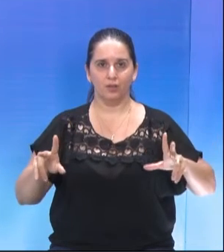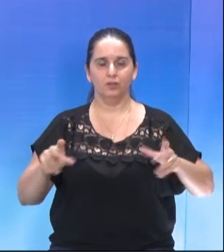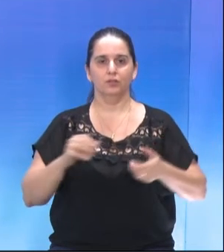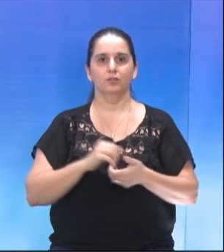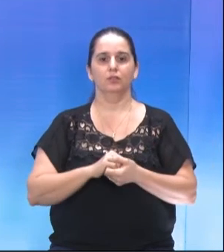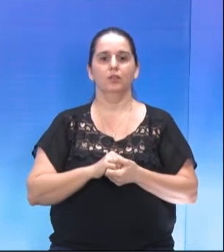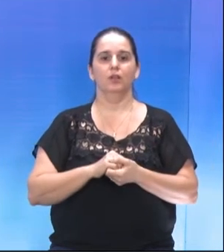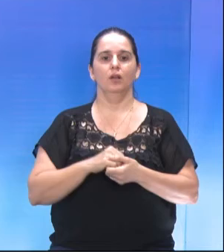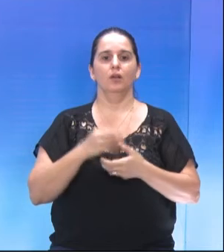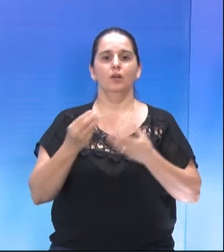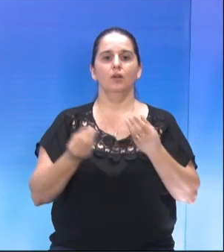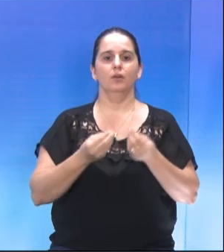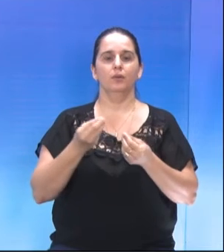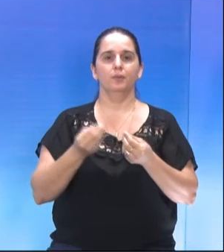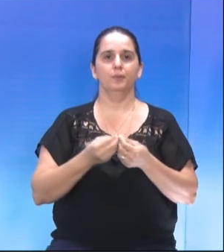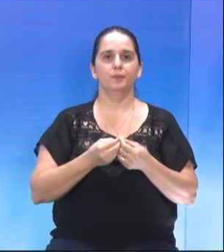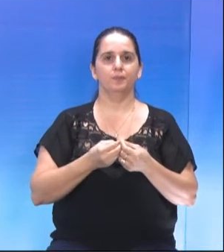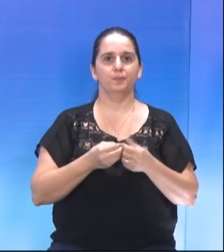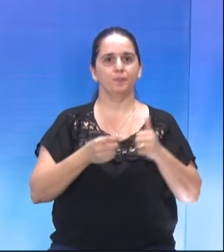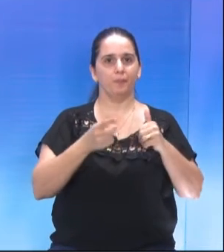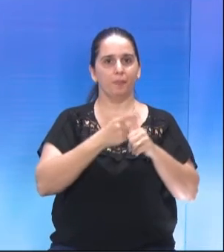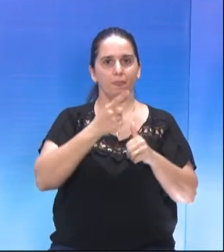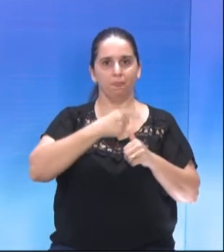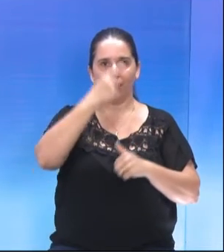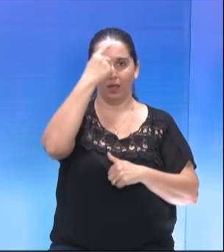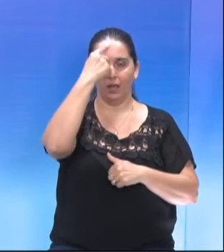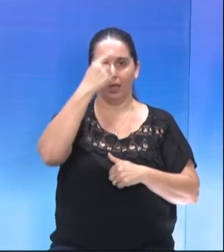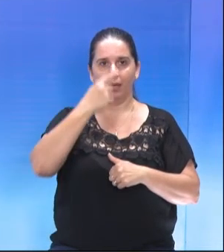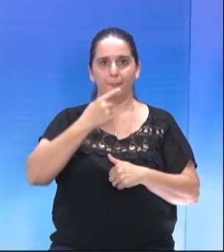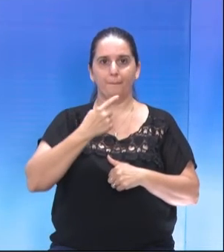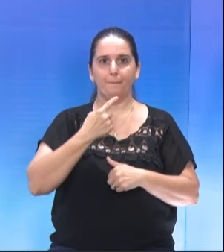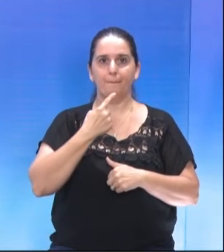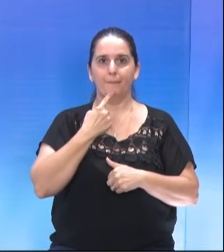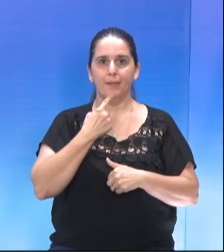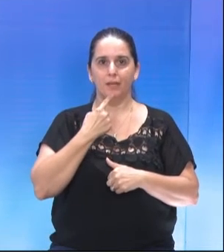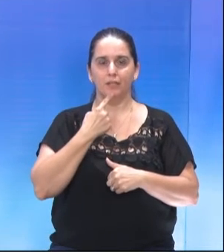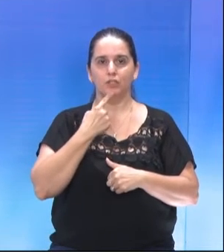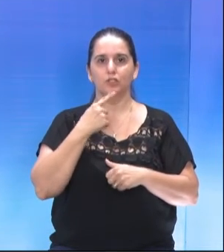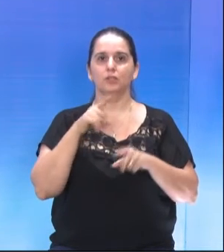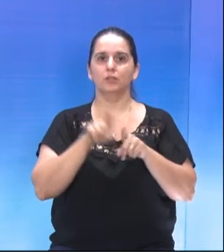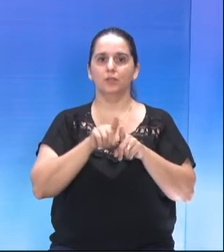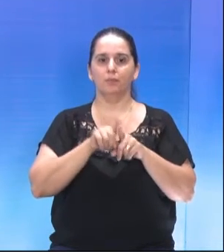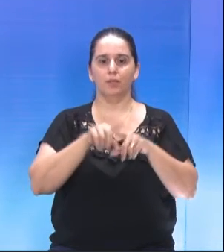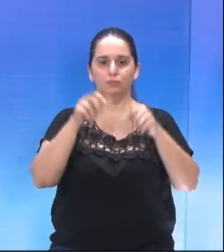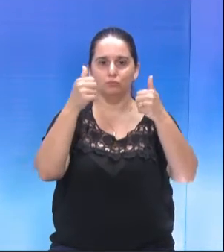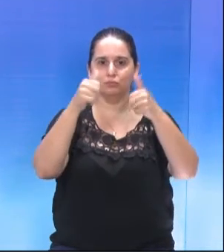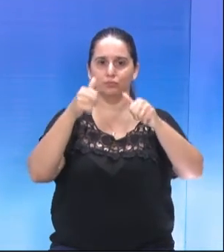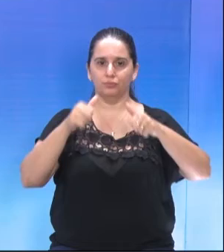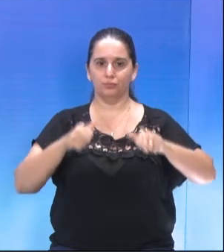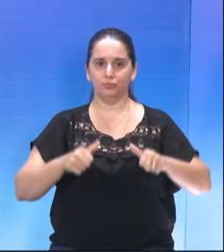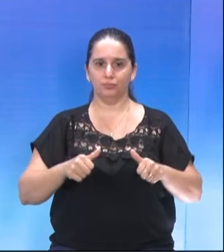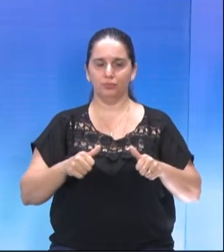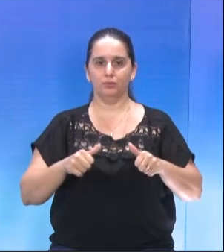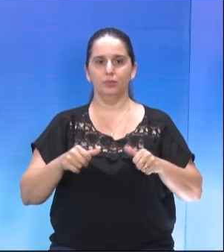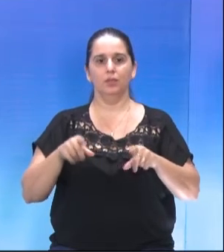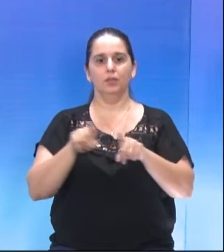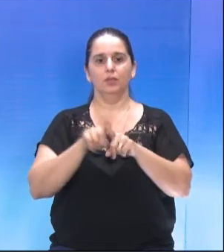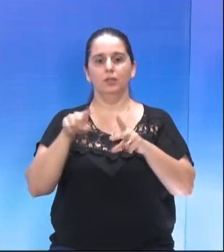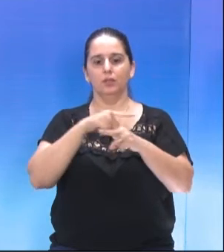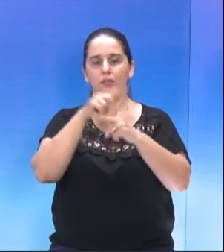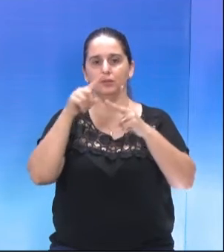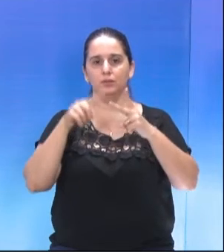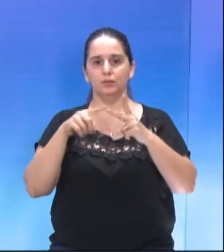imagéticos, ou seja, duas imagens. A primeira, que também é uma escultura contemporânea, e